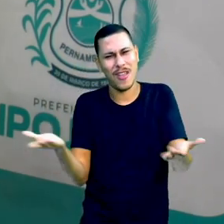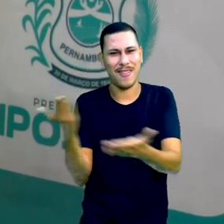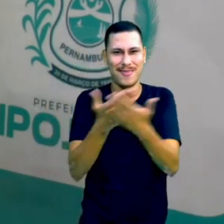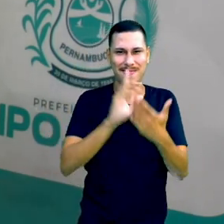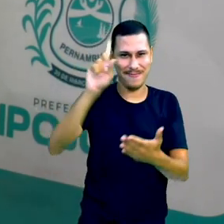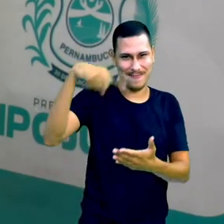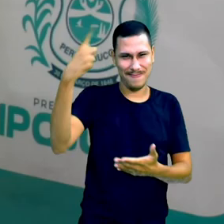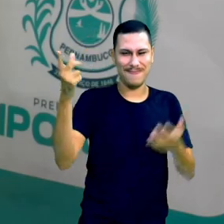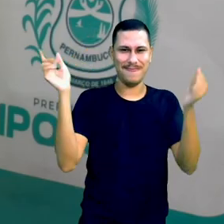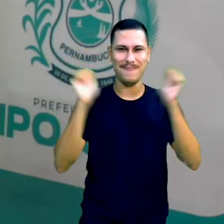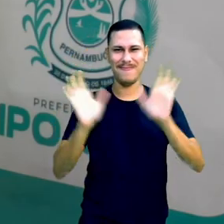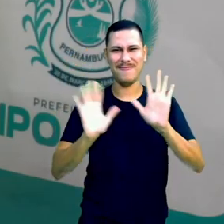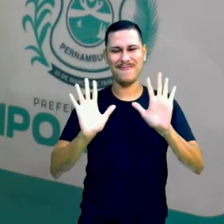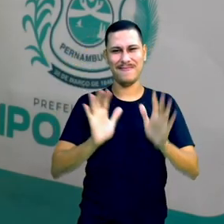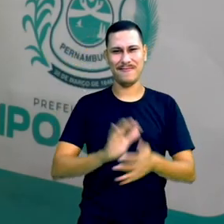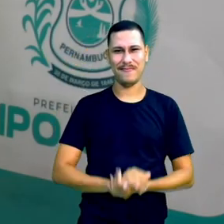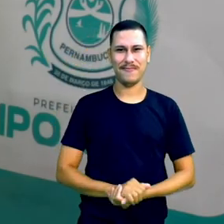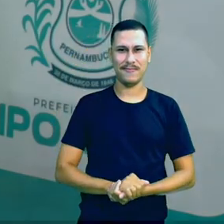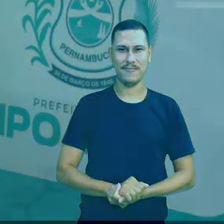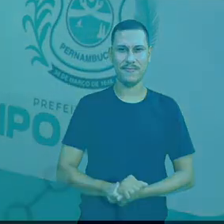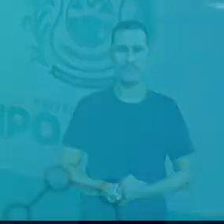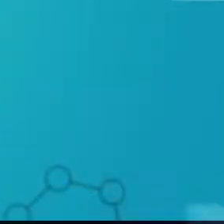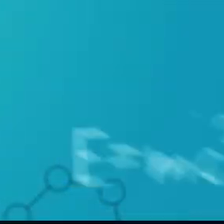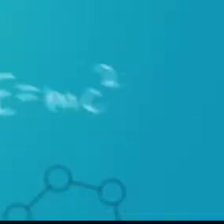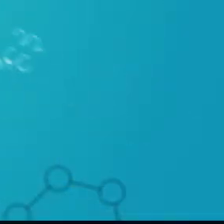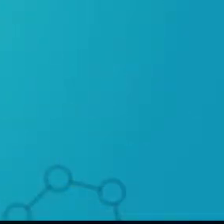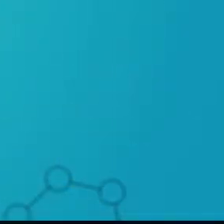vocês na nossa próxima aula. Valeu!